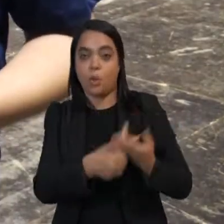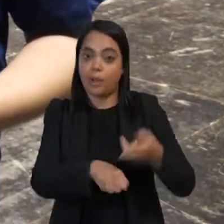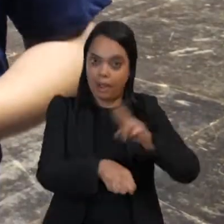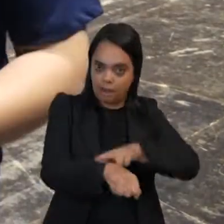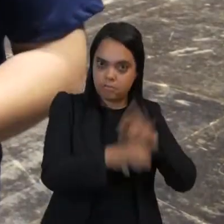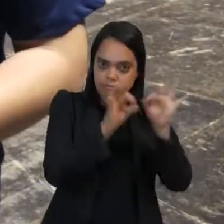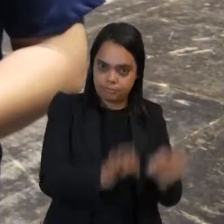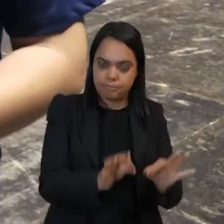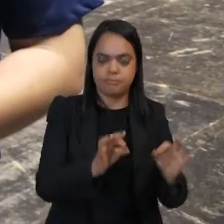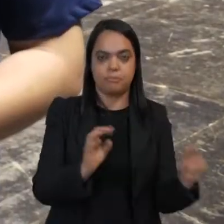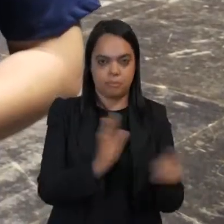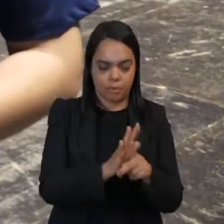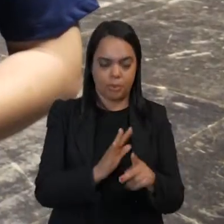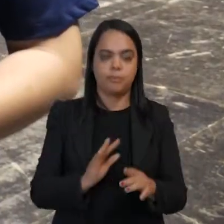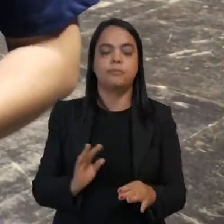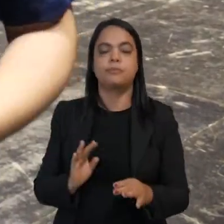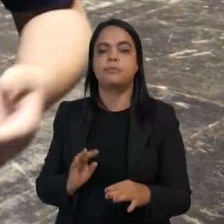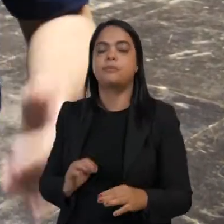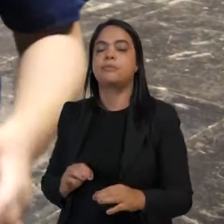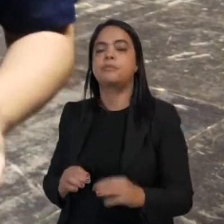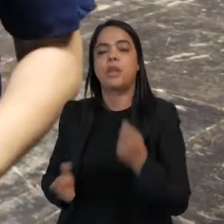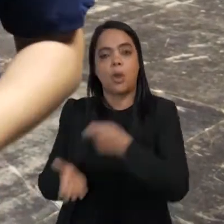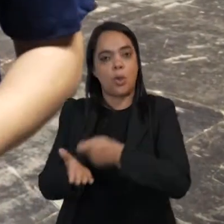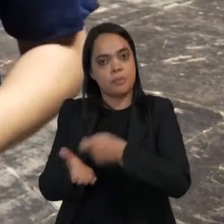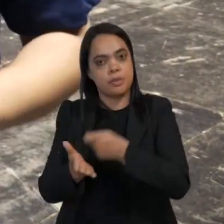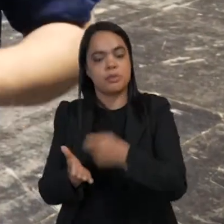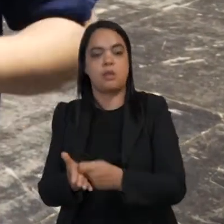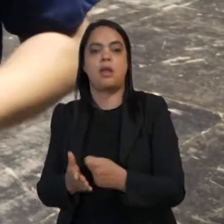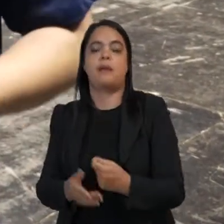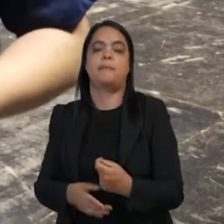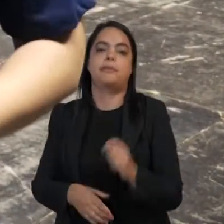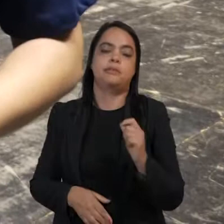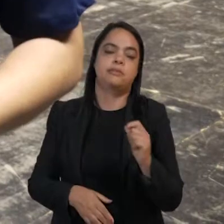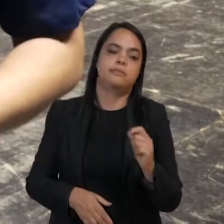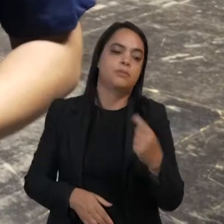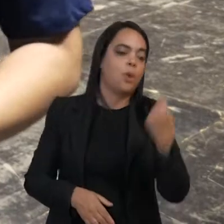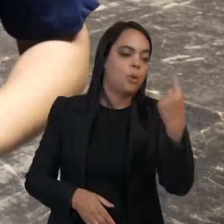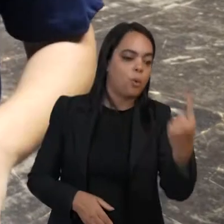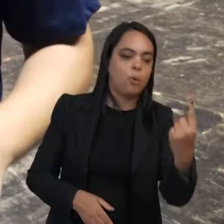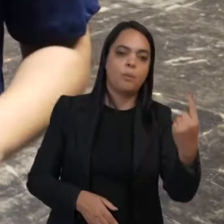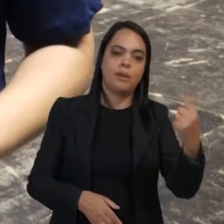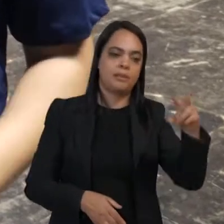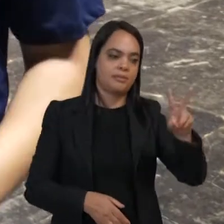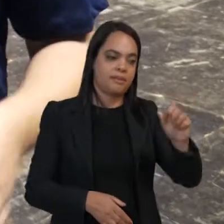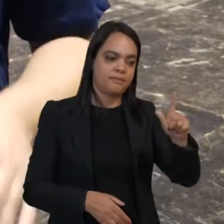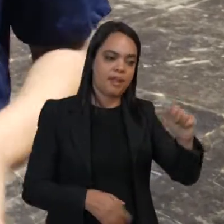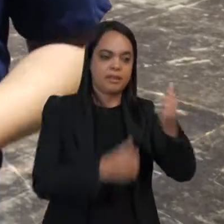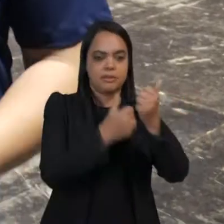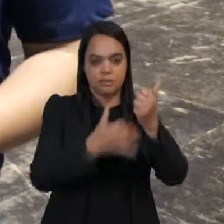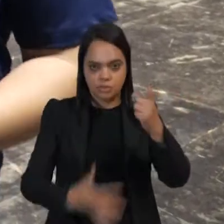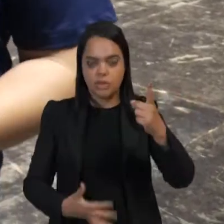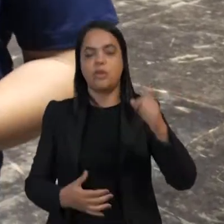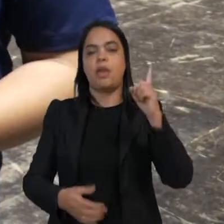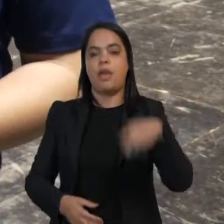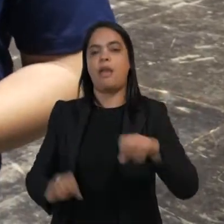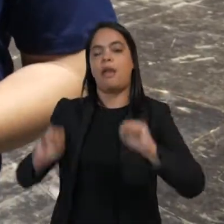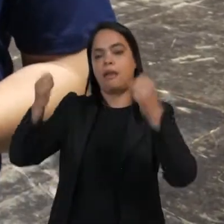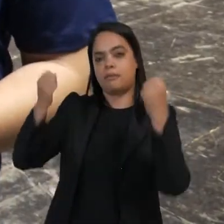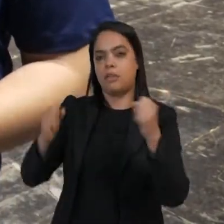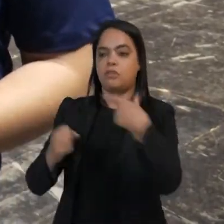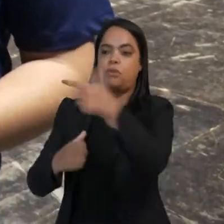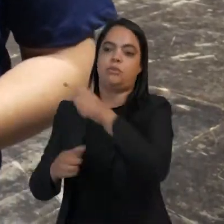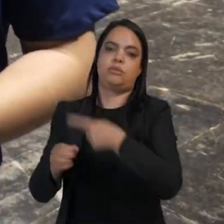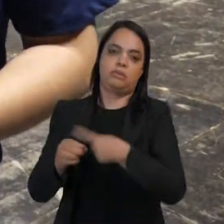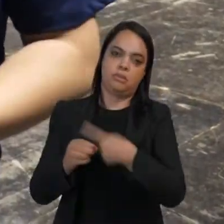um cargo, né? E obrigatoriamente uma das cadeiras da diretoria tem que ser composta por uma atlética